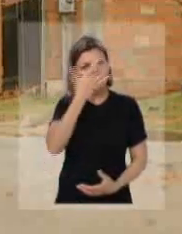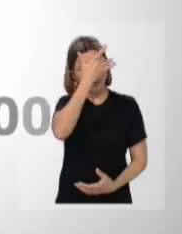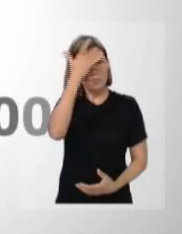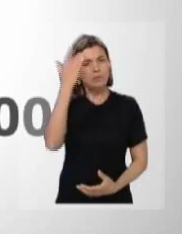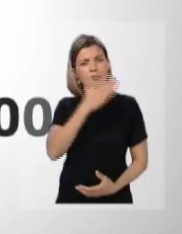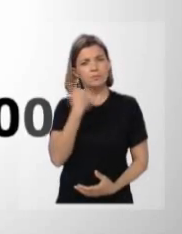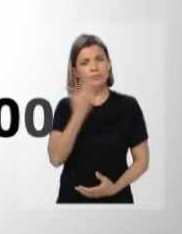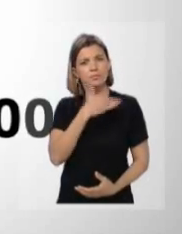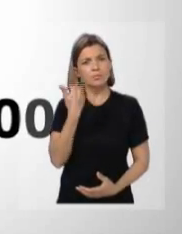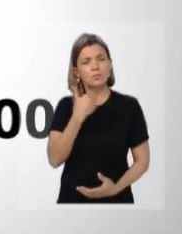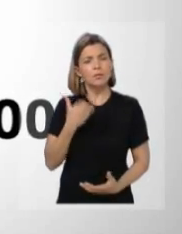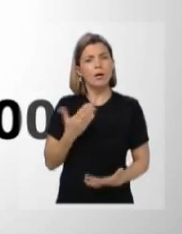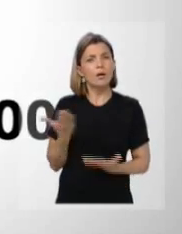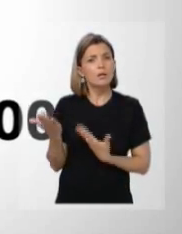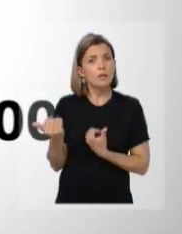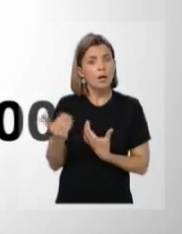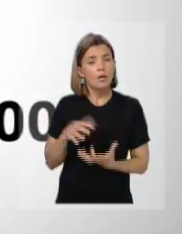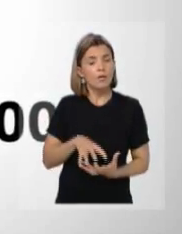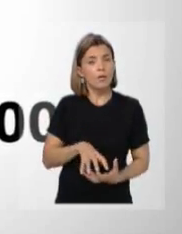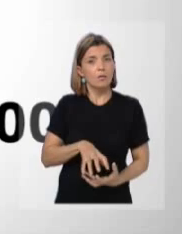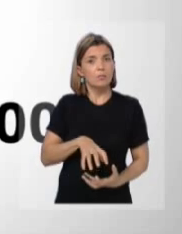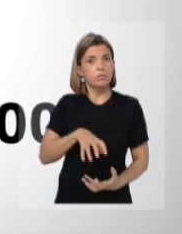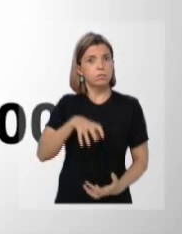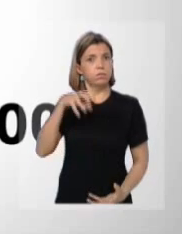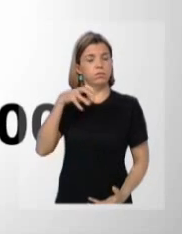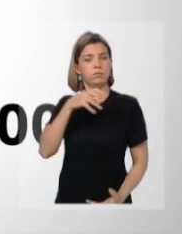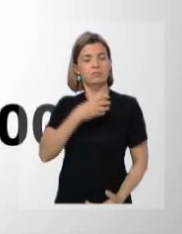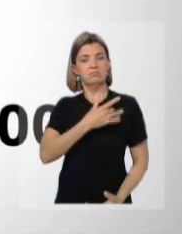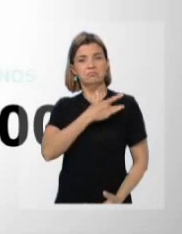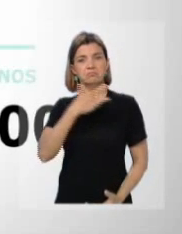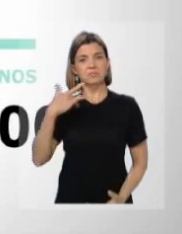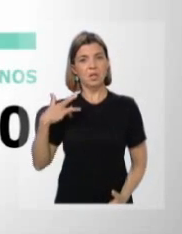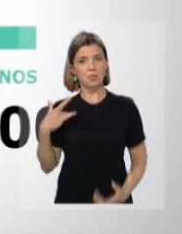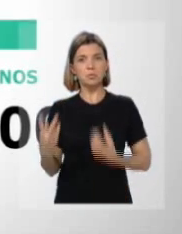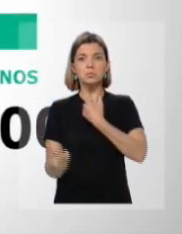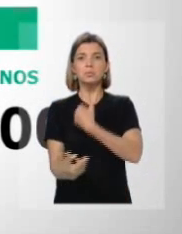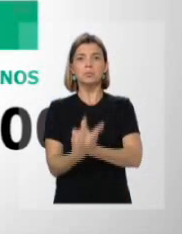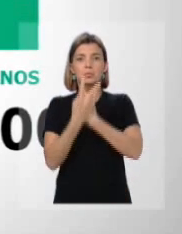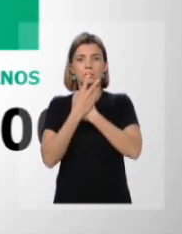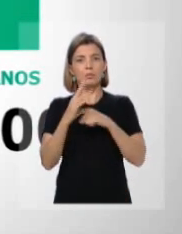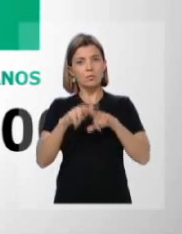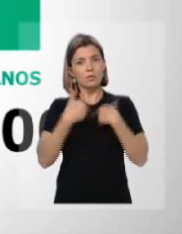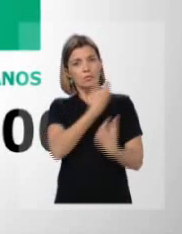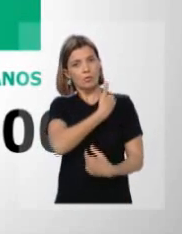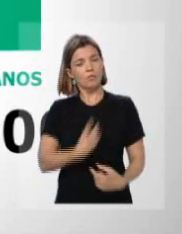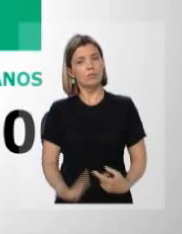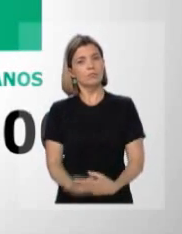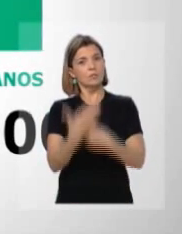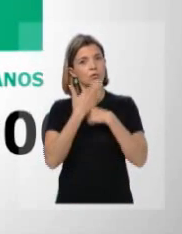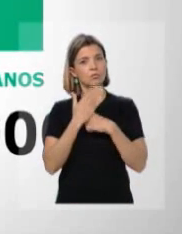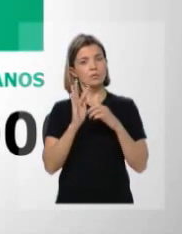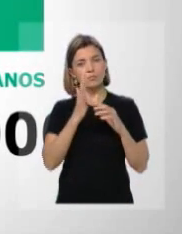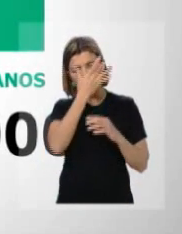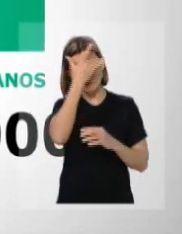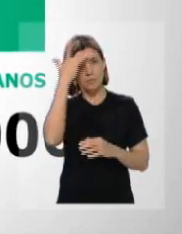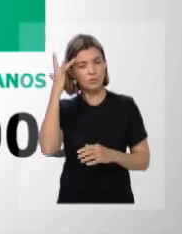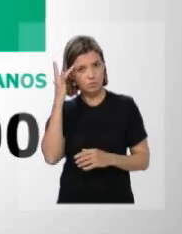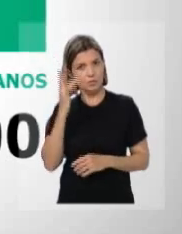A marca saltou de 45 anos na década de 40 para 68 anos em 2000.